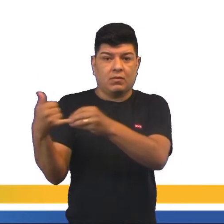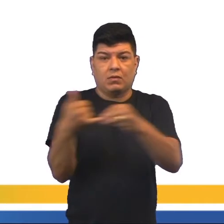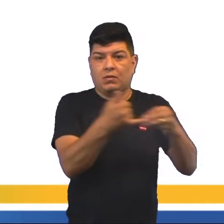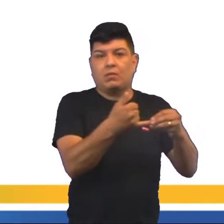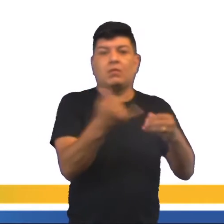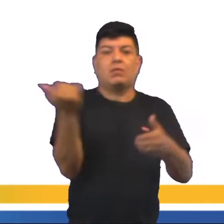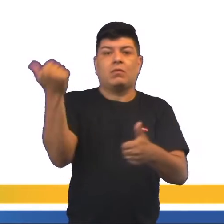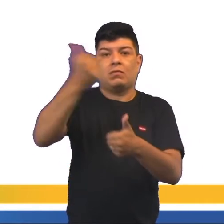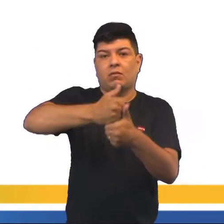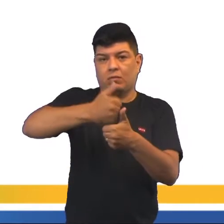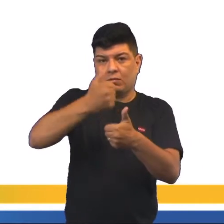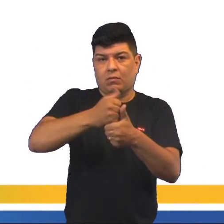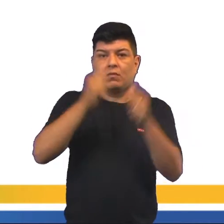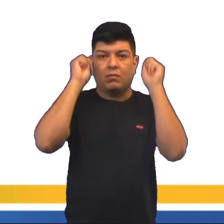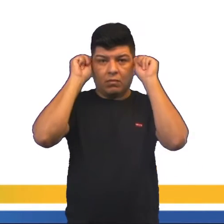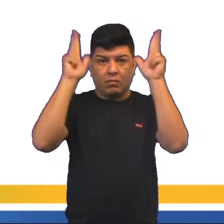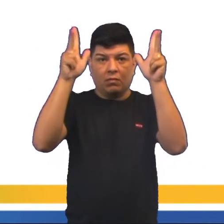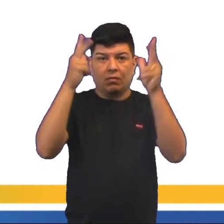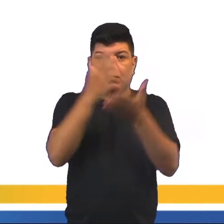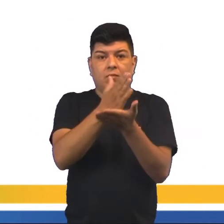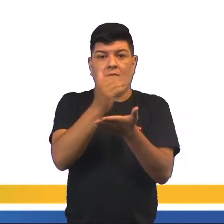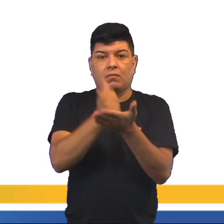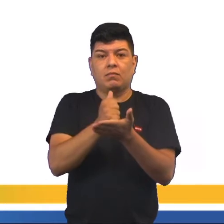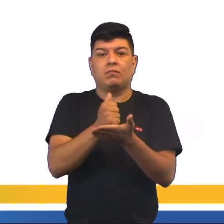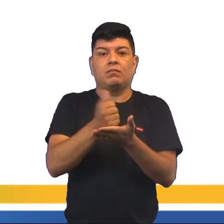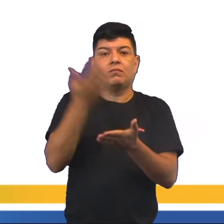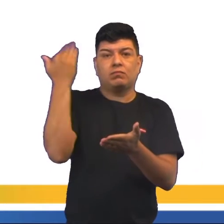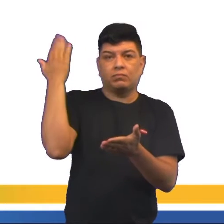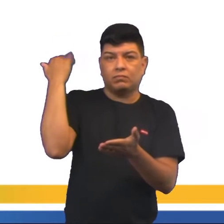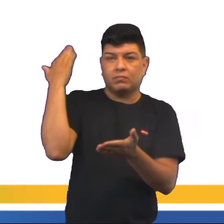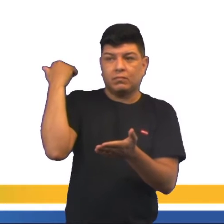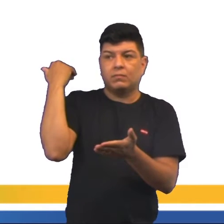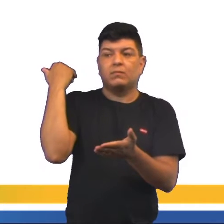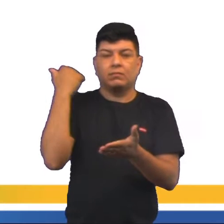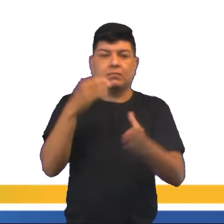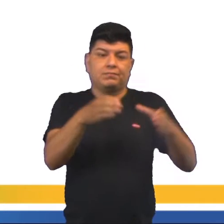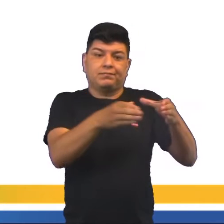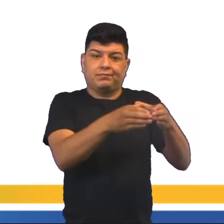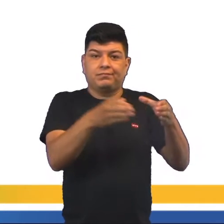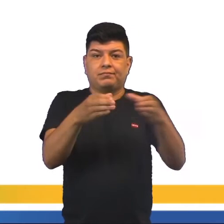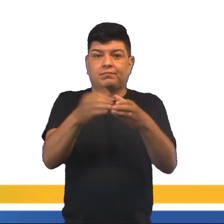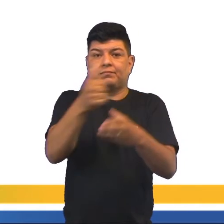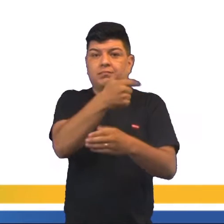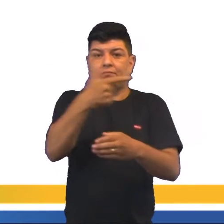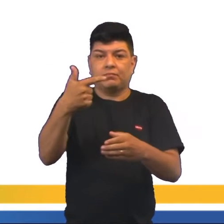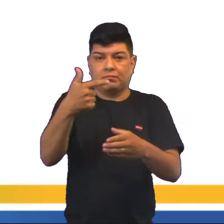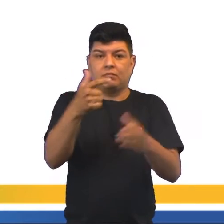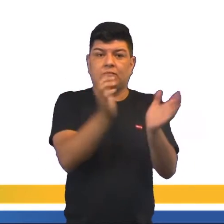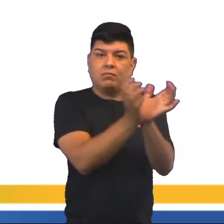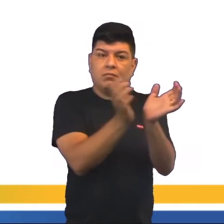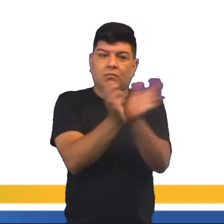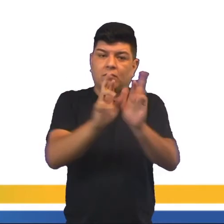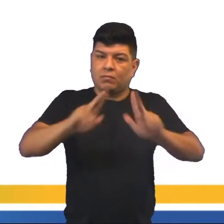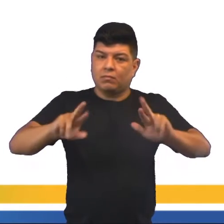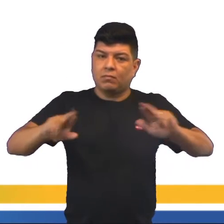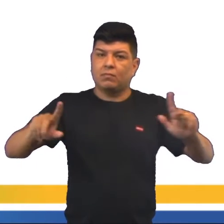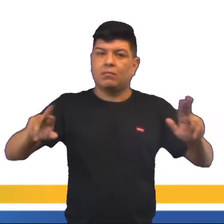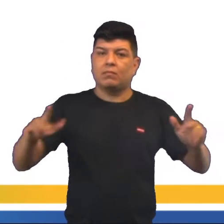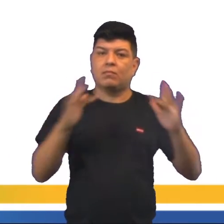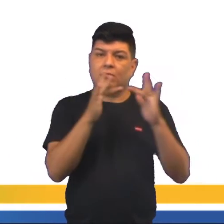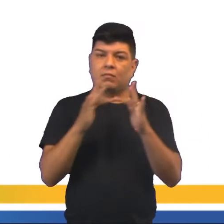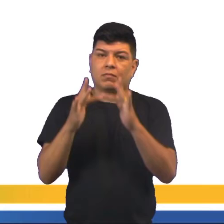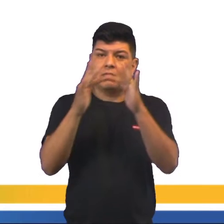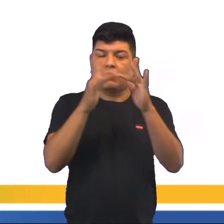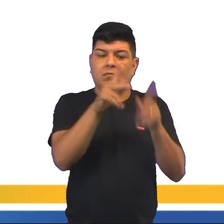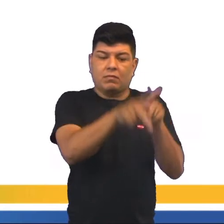líder Moisés, né, foi responsável por dividir os antigos, né, clãs em 12 tribos distintas, né? E esse contato